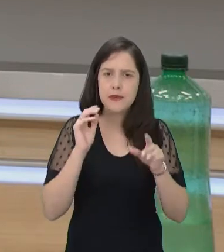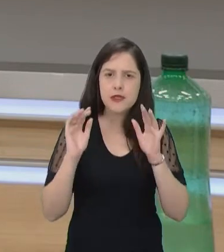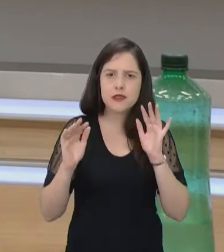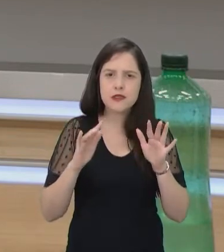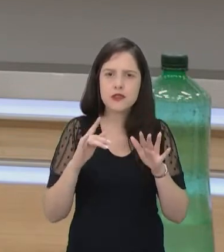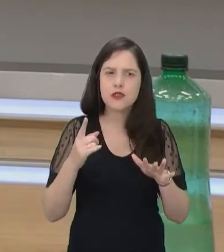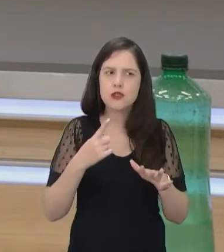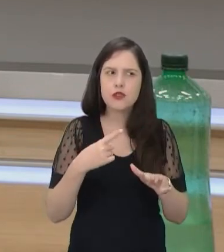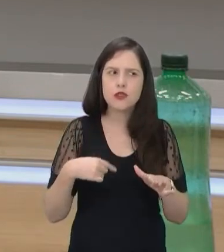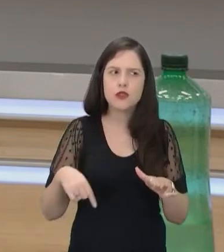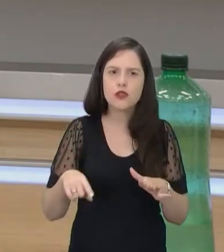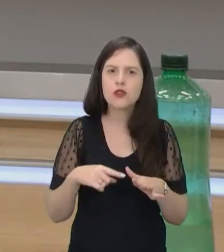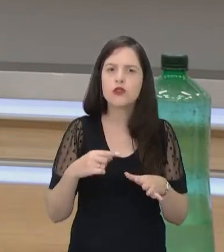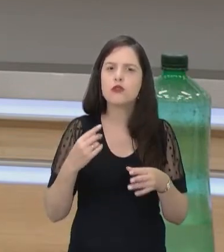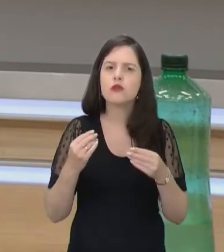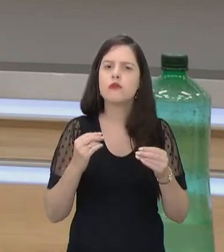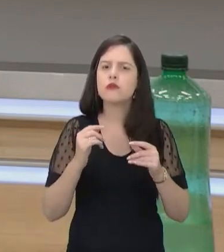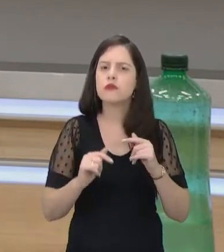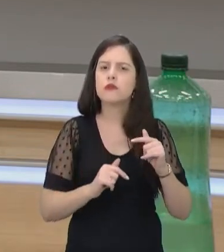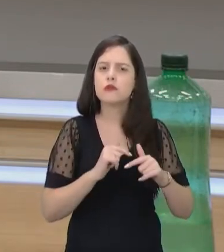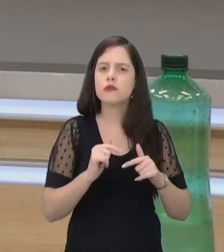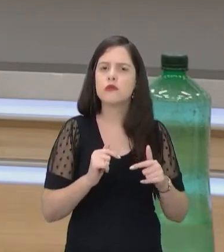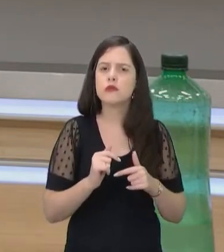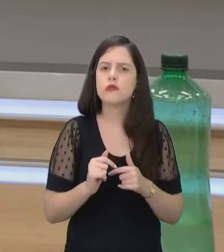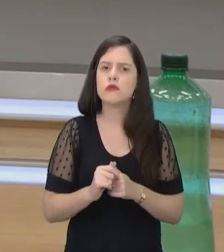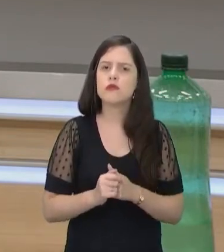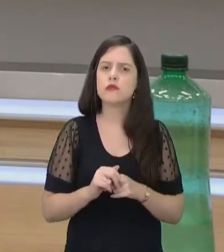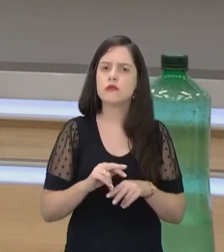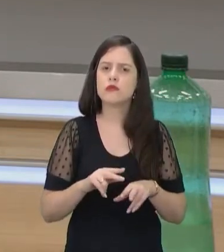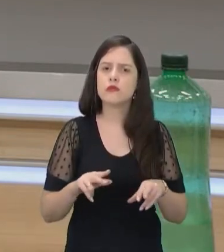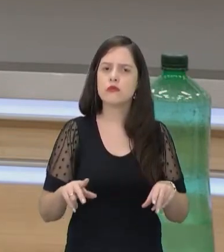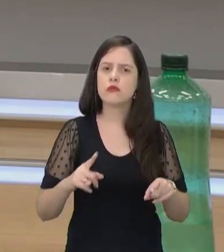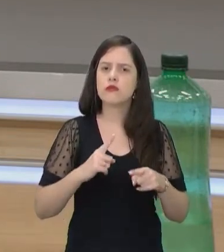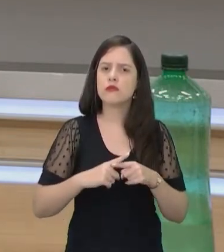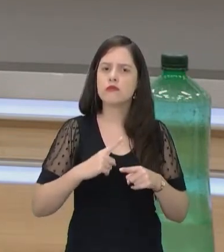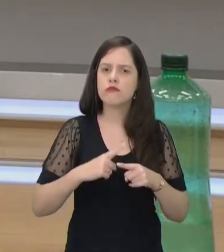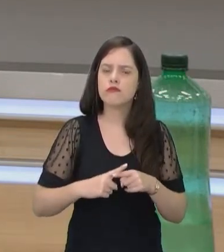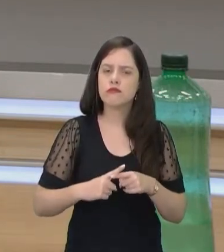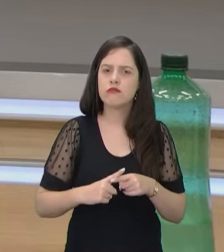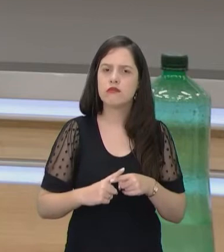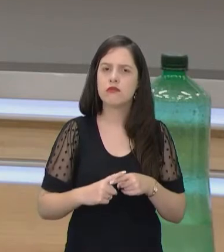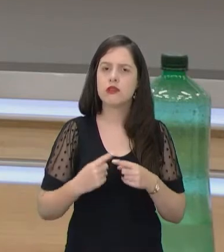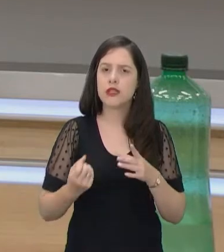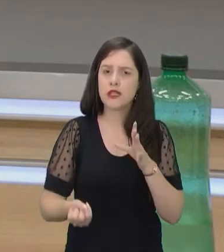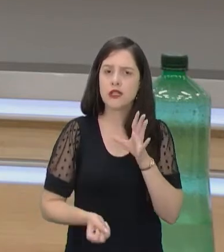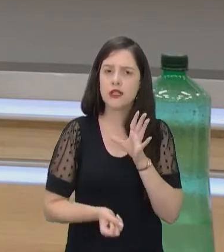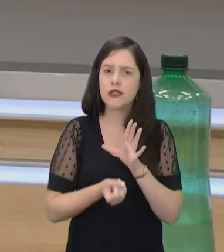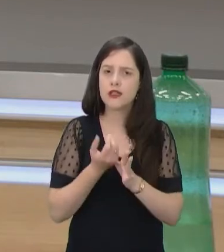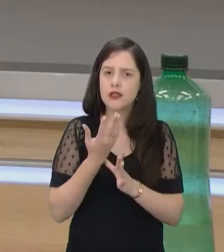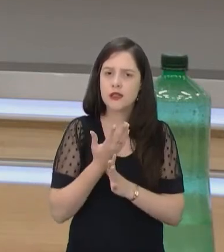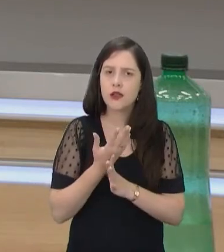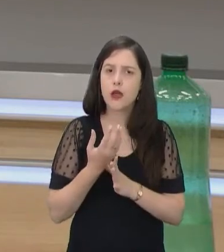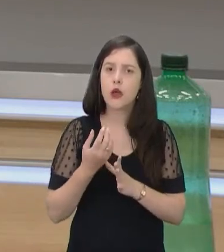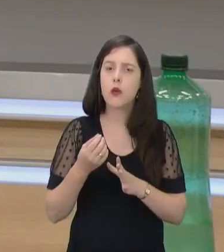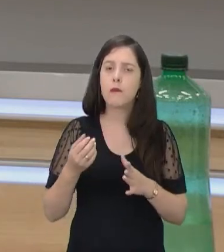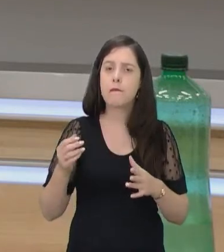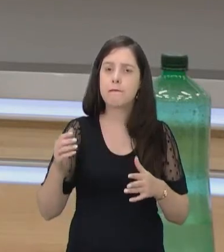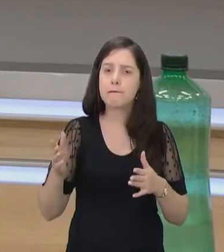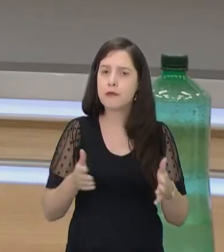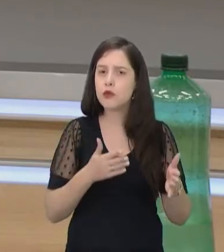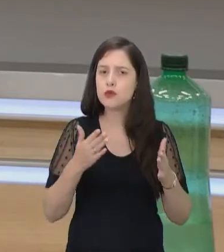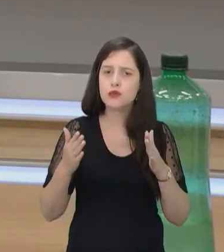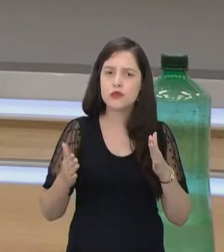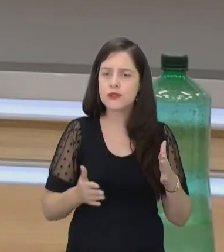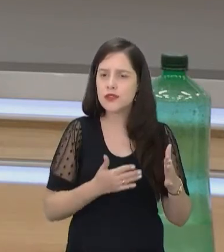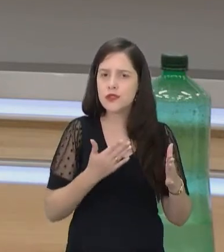nossa, por que existe tanta barata? Por que tem tanta barata nos esgotos? Porque a gente está criando, a gente está produzindo o melhor alimento para ela, porque